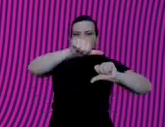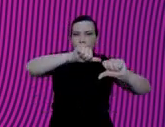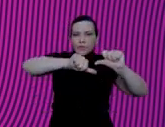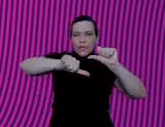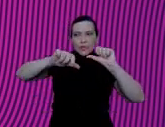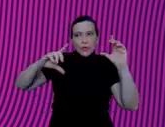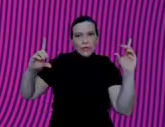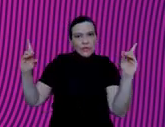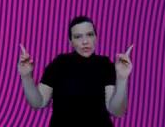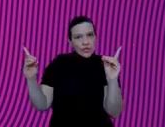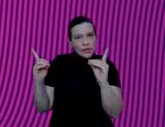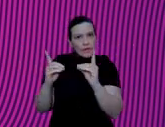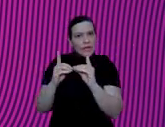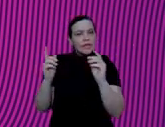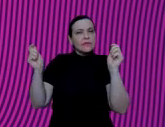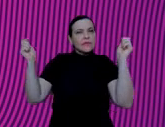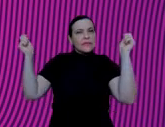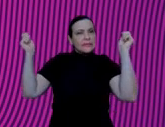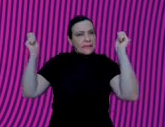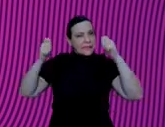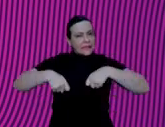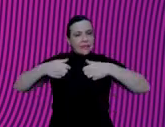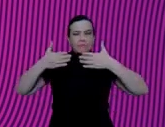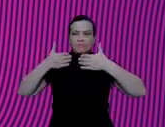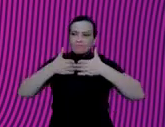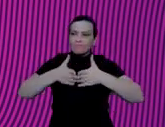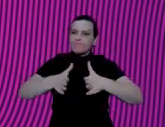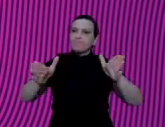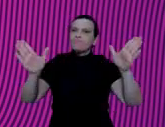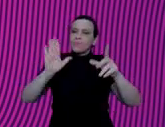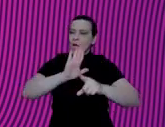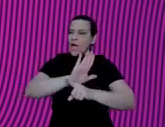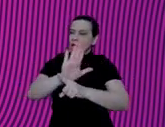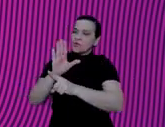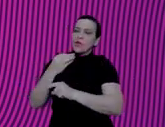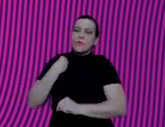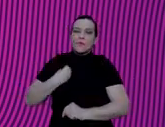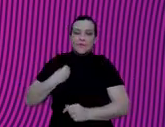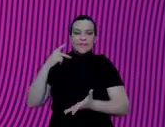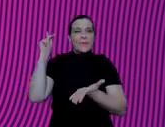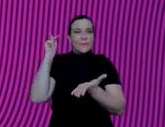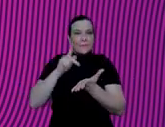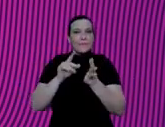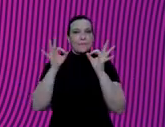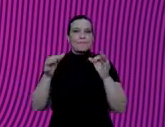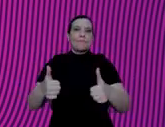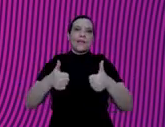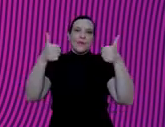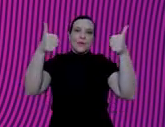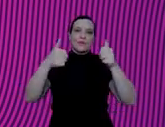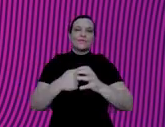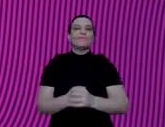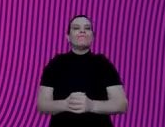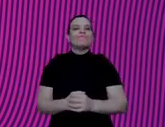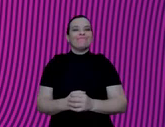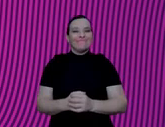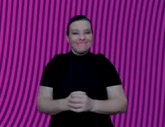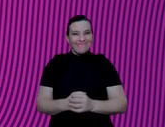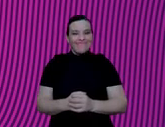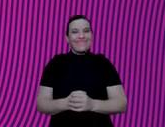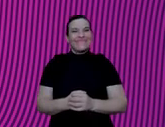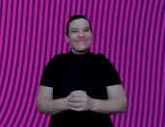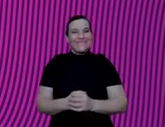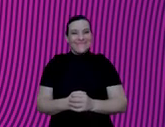abrir uma porta de mudança de vida realmente para esses pacientes. Sem dúvida. Olha,